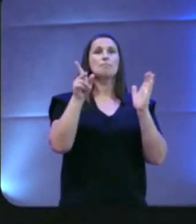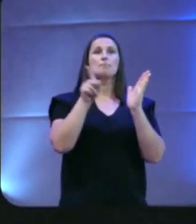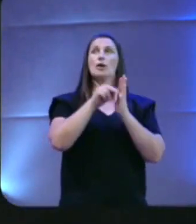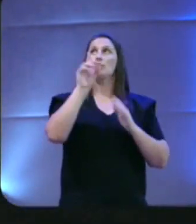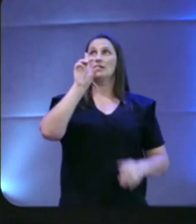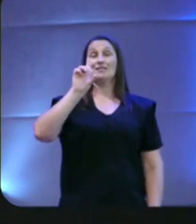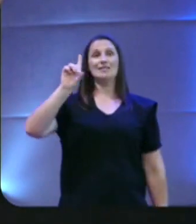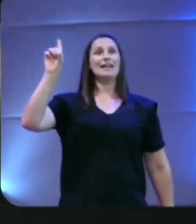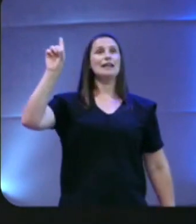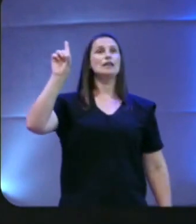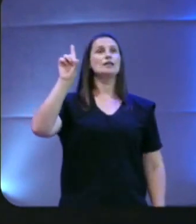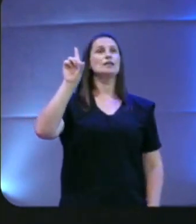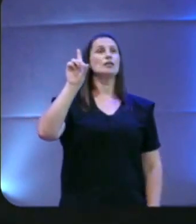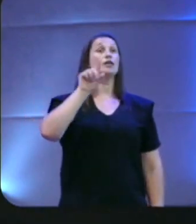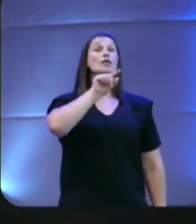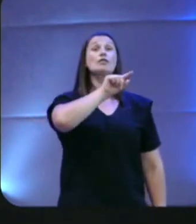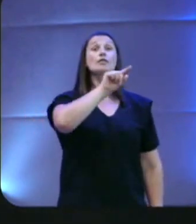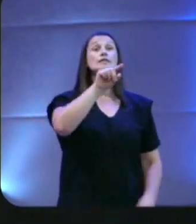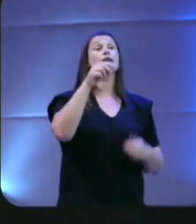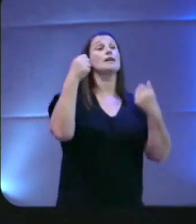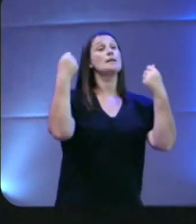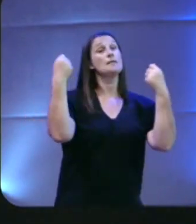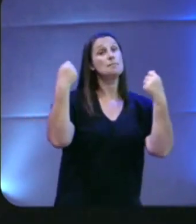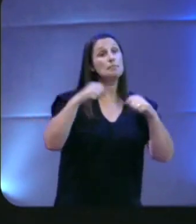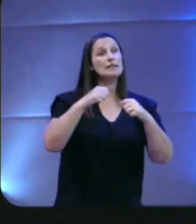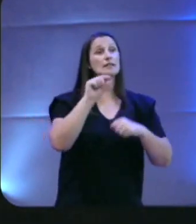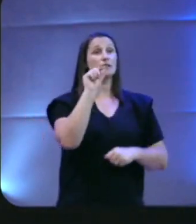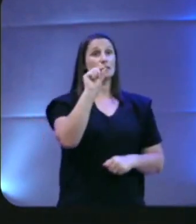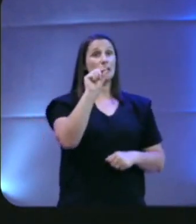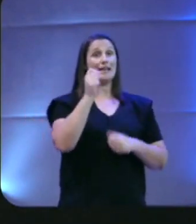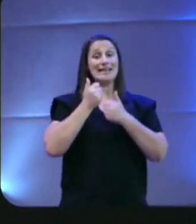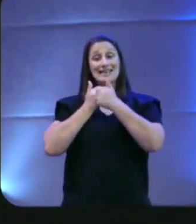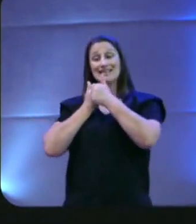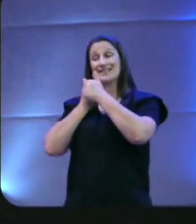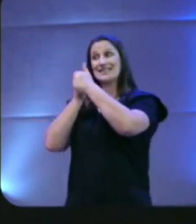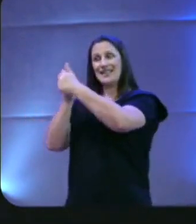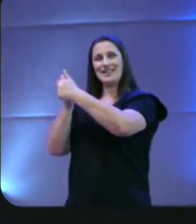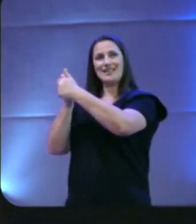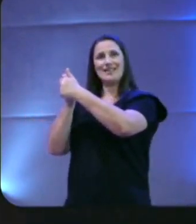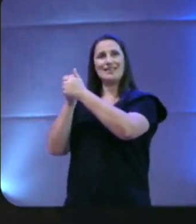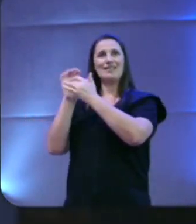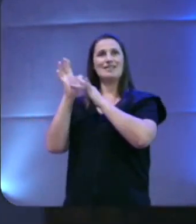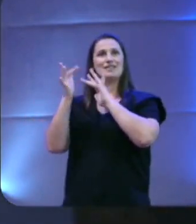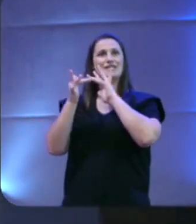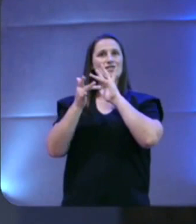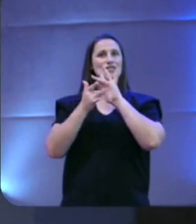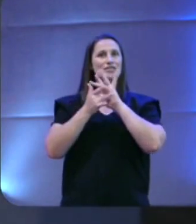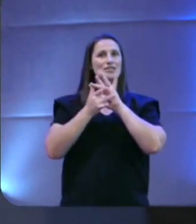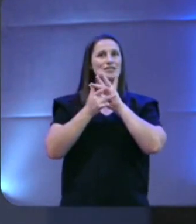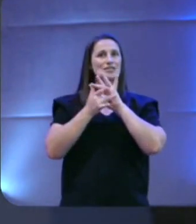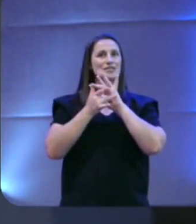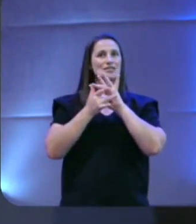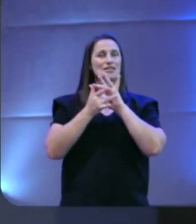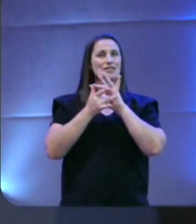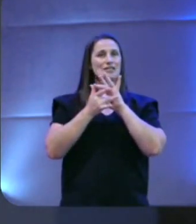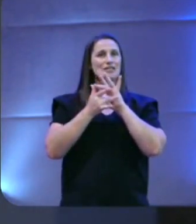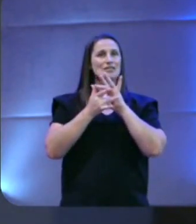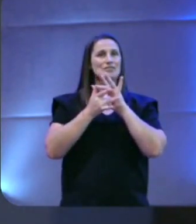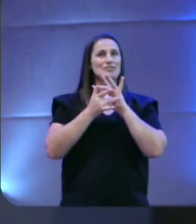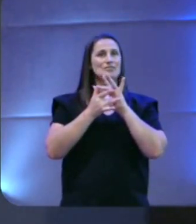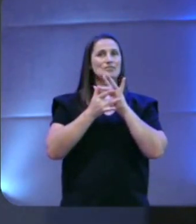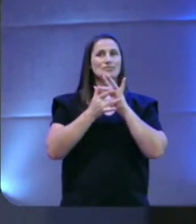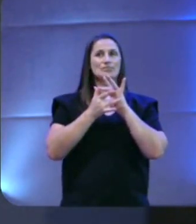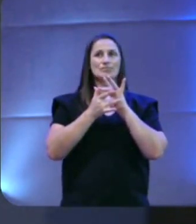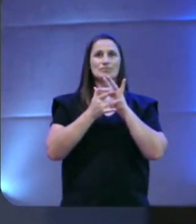é seguir. O seu papel é seguir a Jesus. Quem vai te transformar nessa jornada, enquanto você